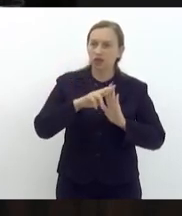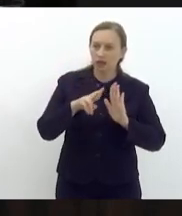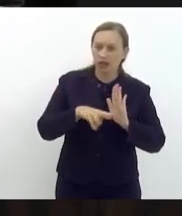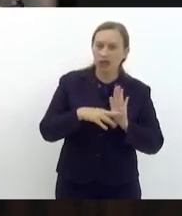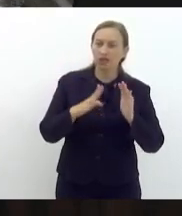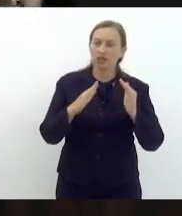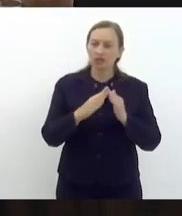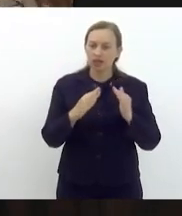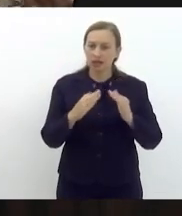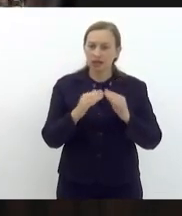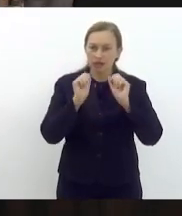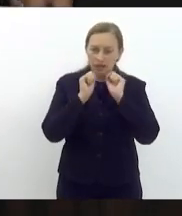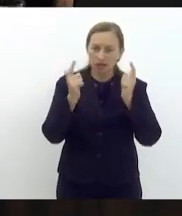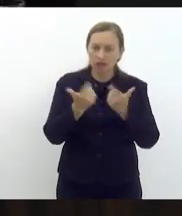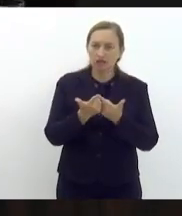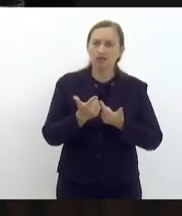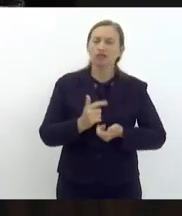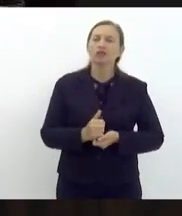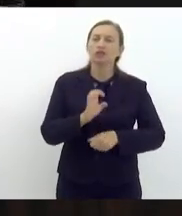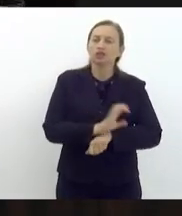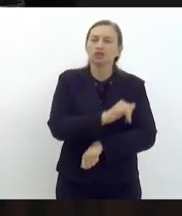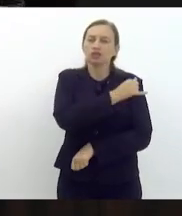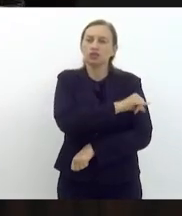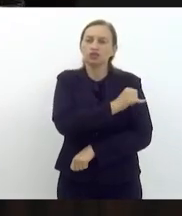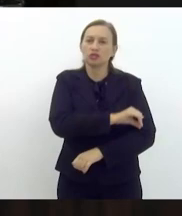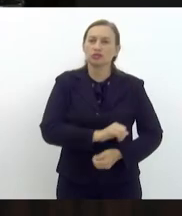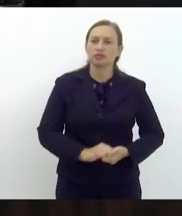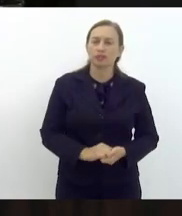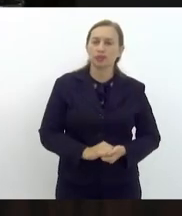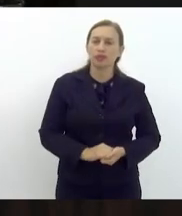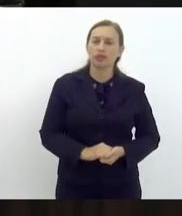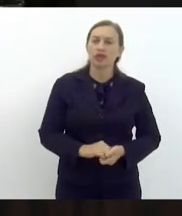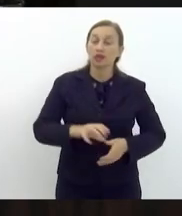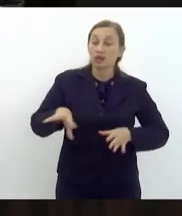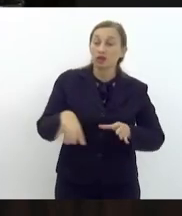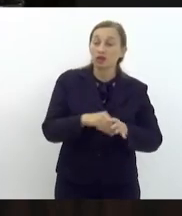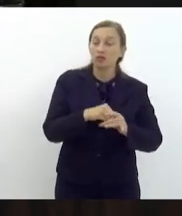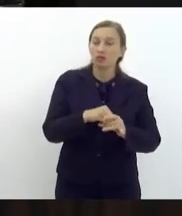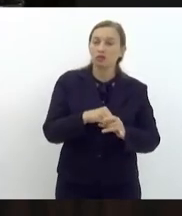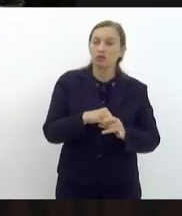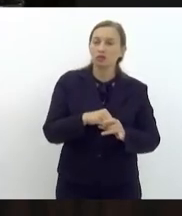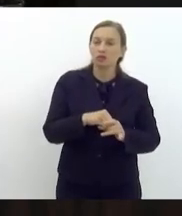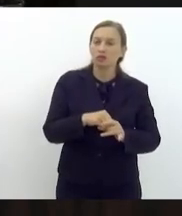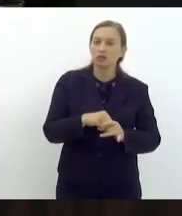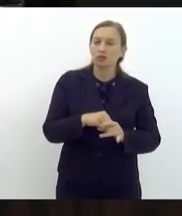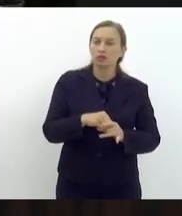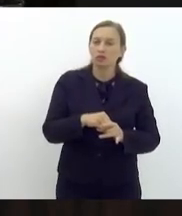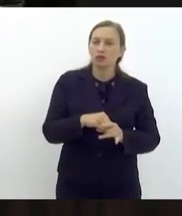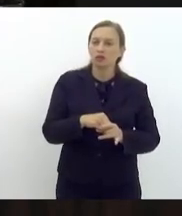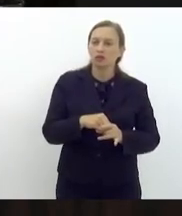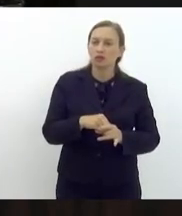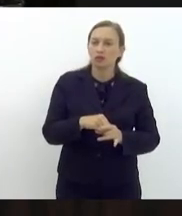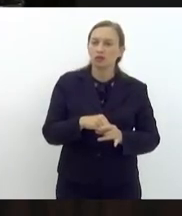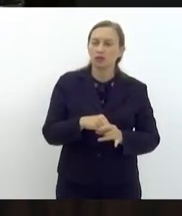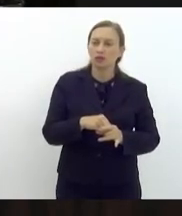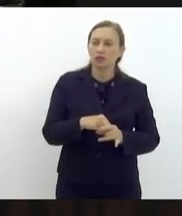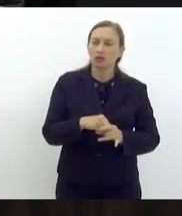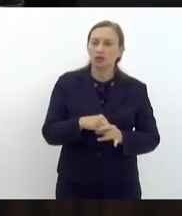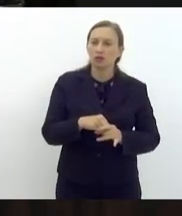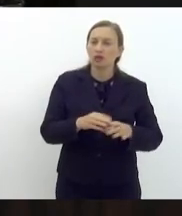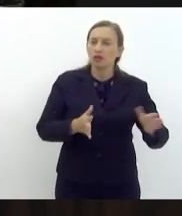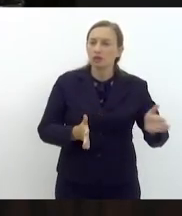da Assembleia Legislativa do Estado do Rio de Janeiro, para incluir a previsão de licença